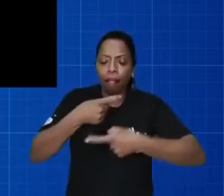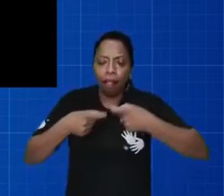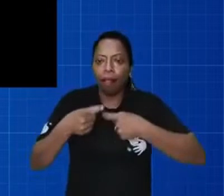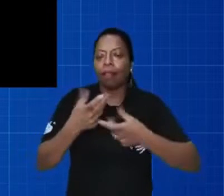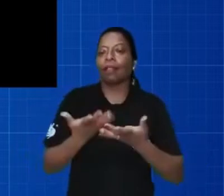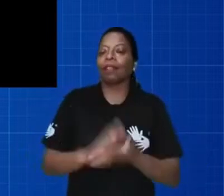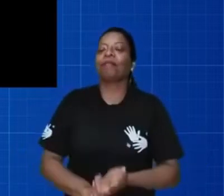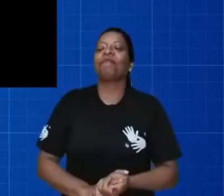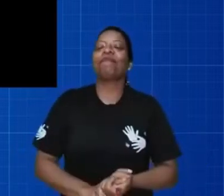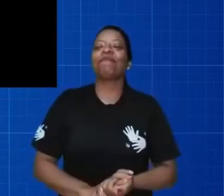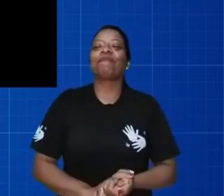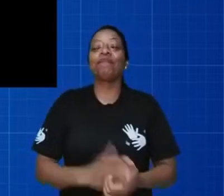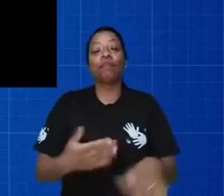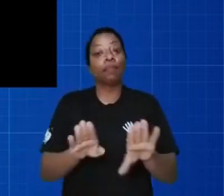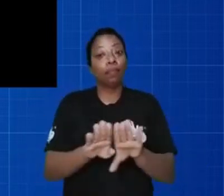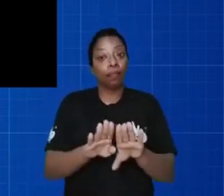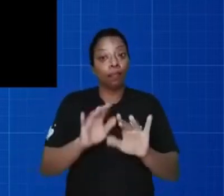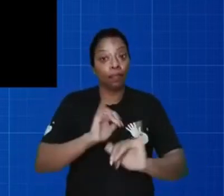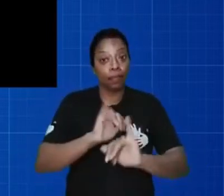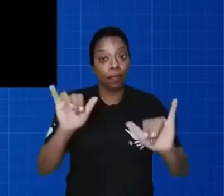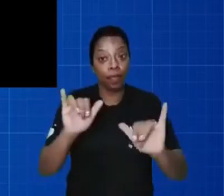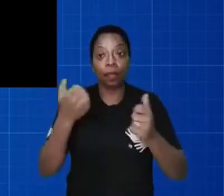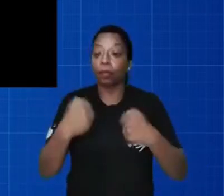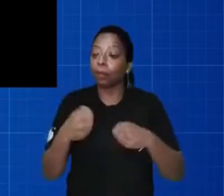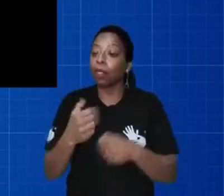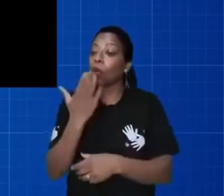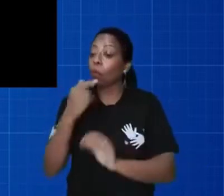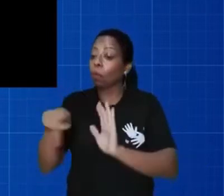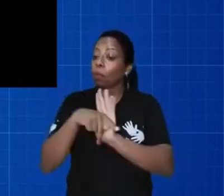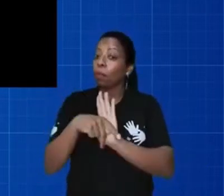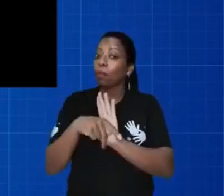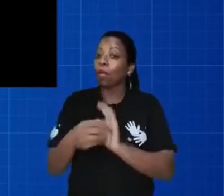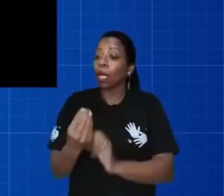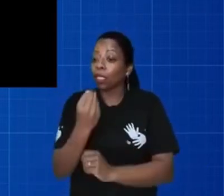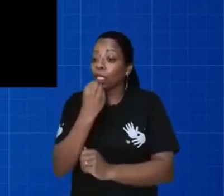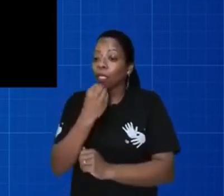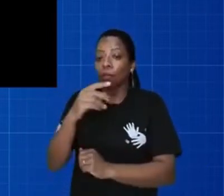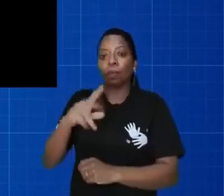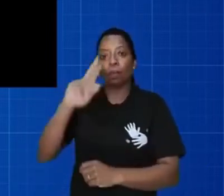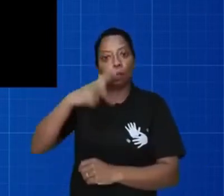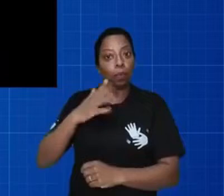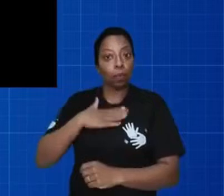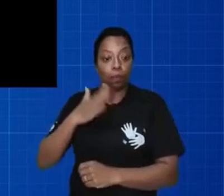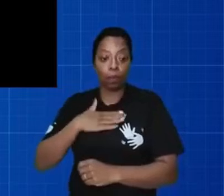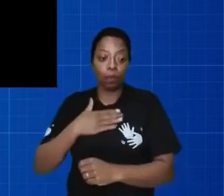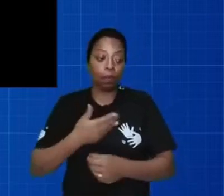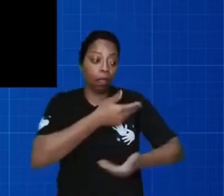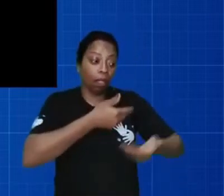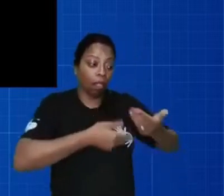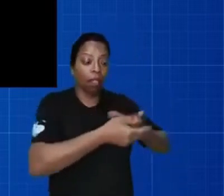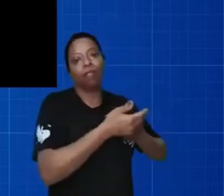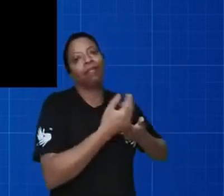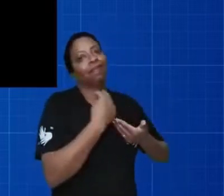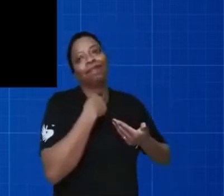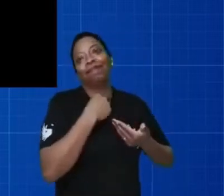né, de realmente fazer o lanche individual, tentar ao máximo, né, não compartilhar, realmente a